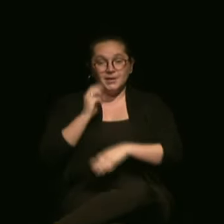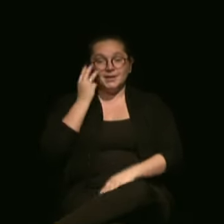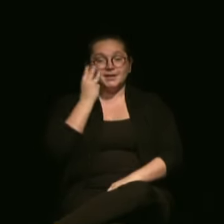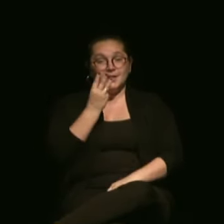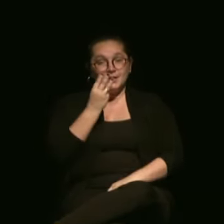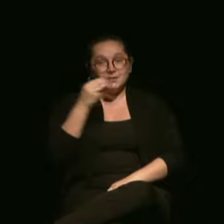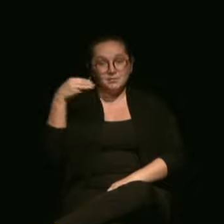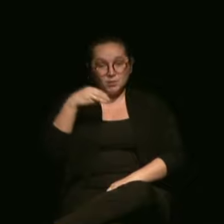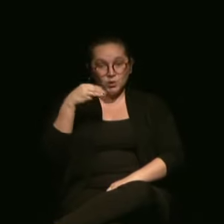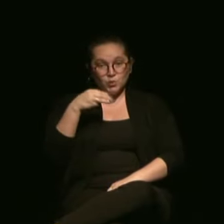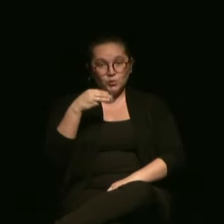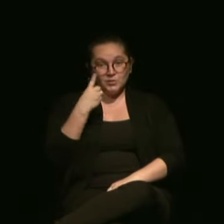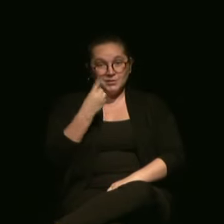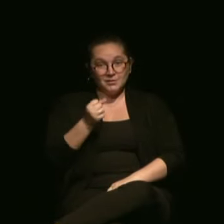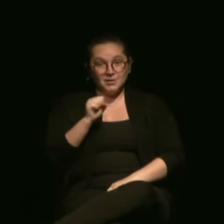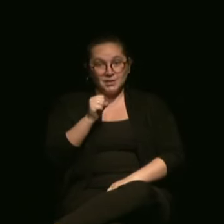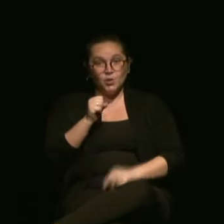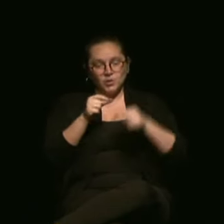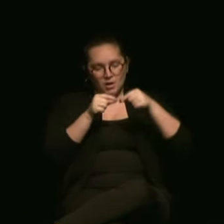película